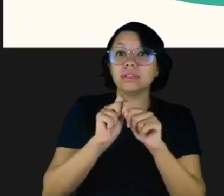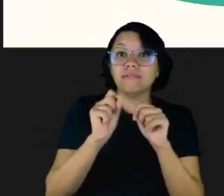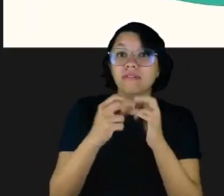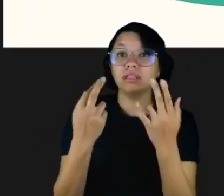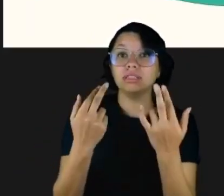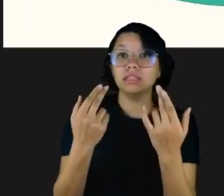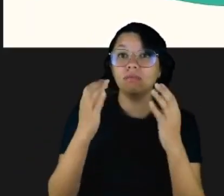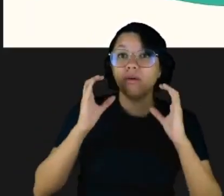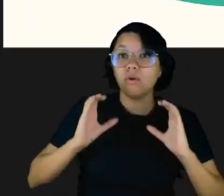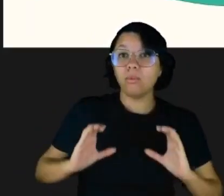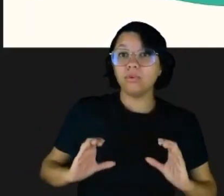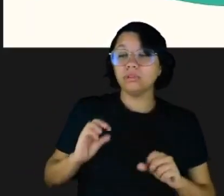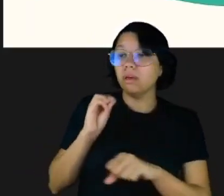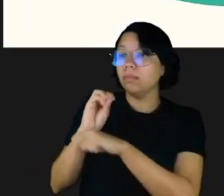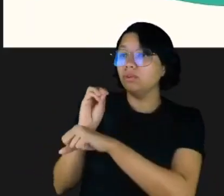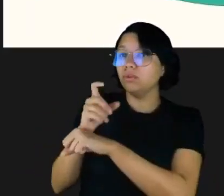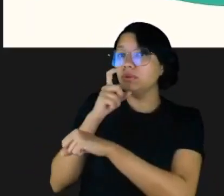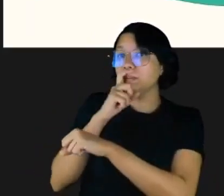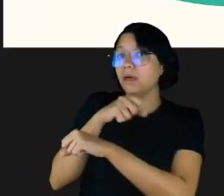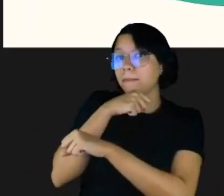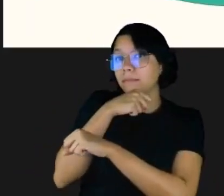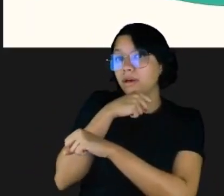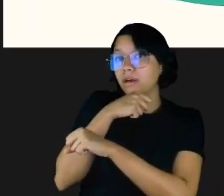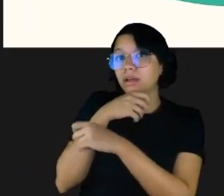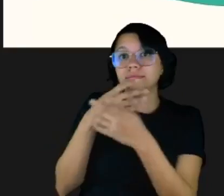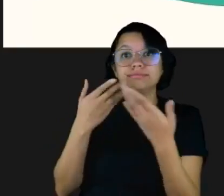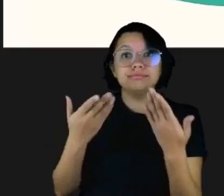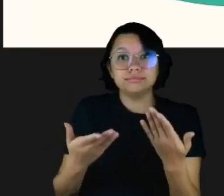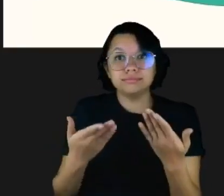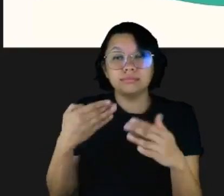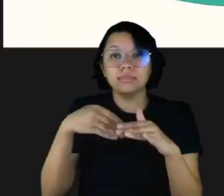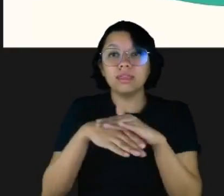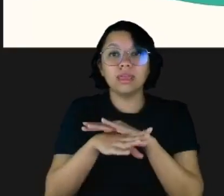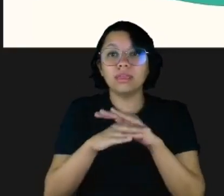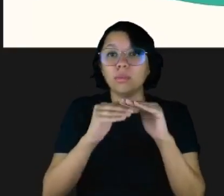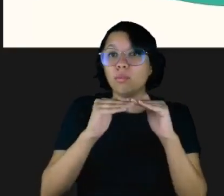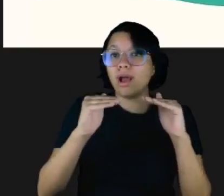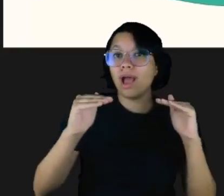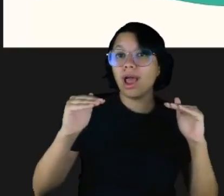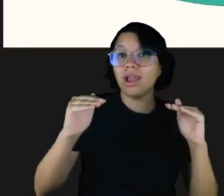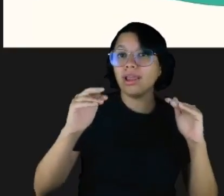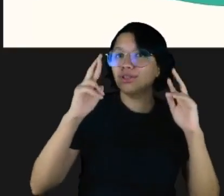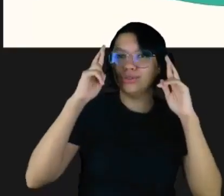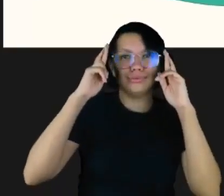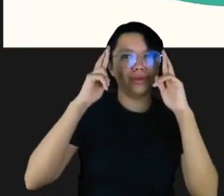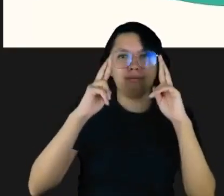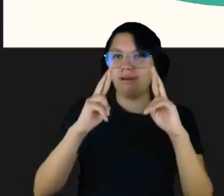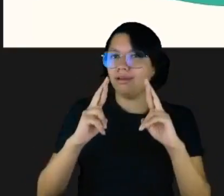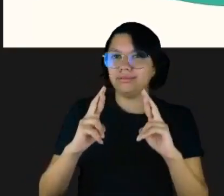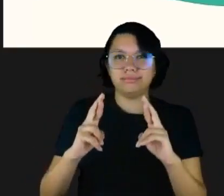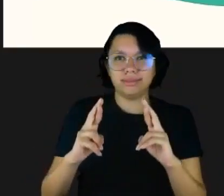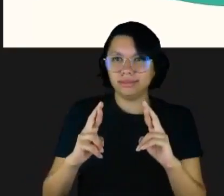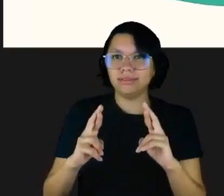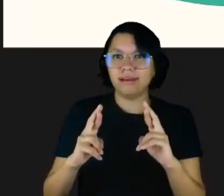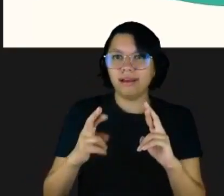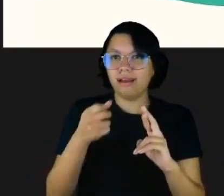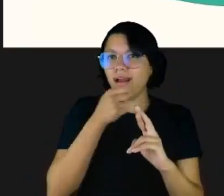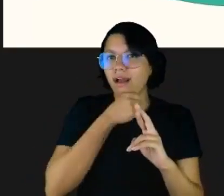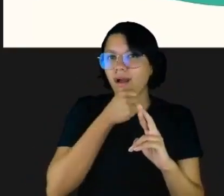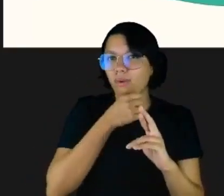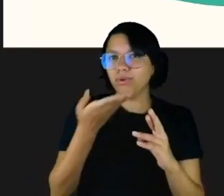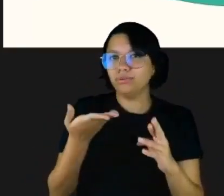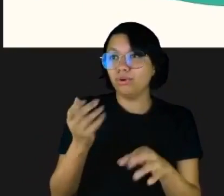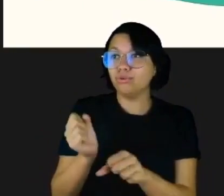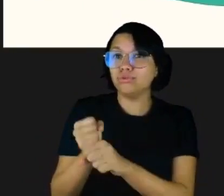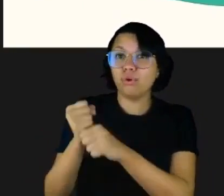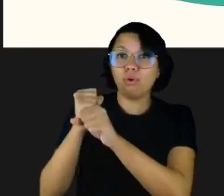a gente está cuidando dos pais. Né? E aí a gente entra numa linha do desrespeito a isso que o idoso construiu